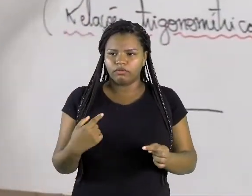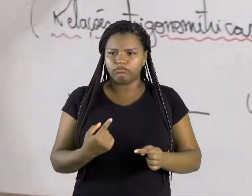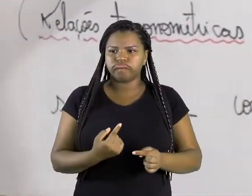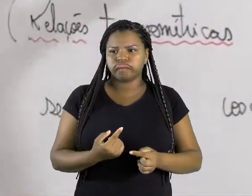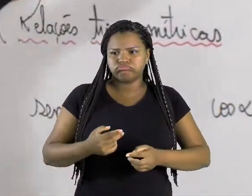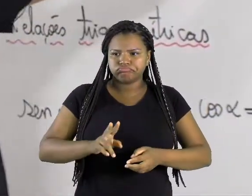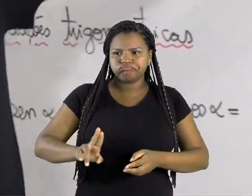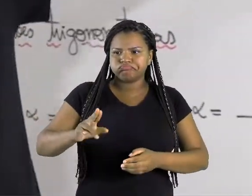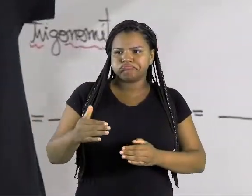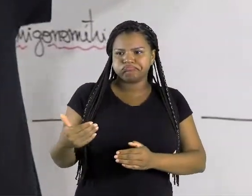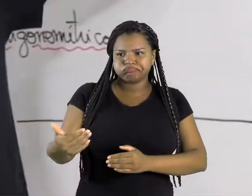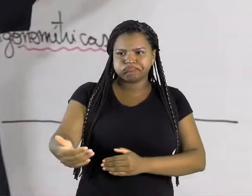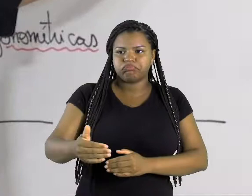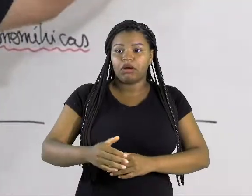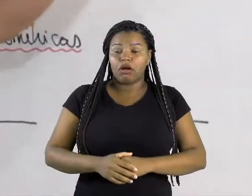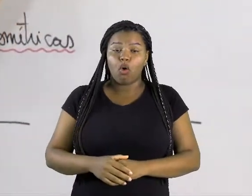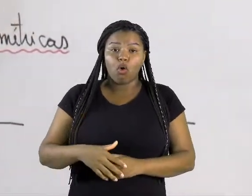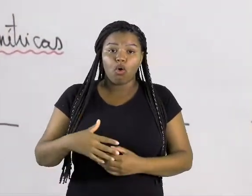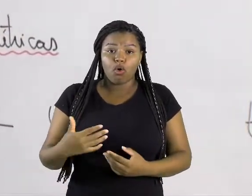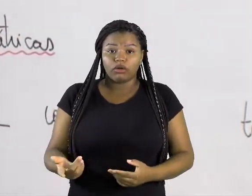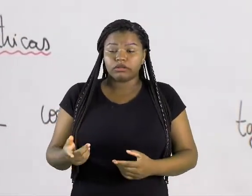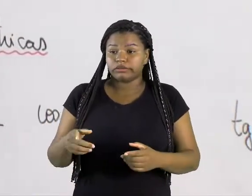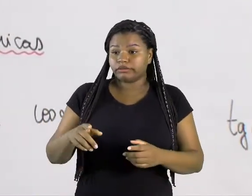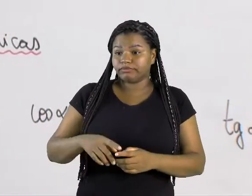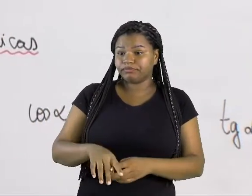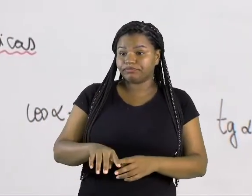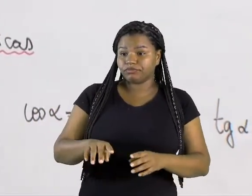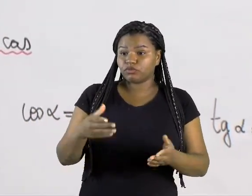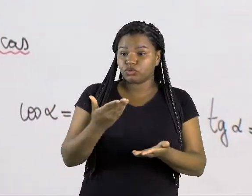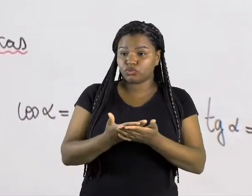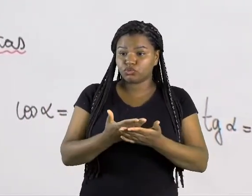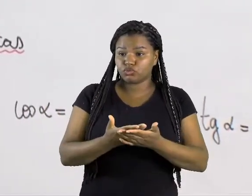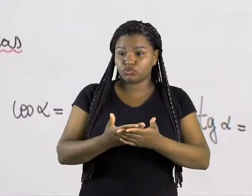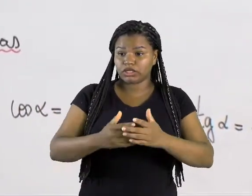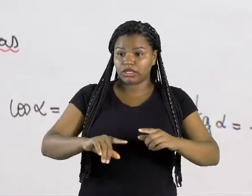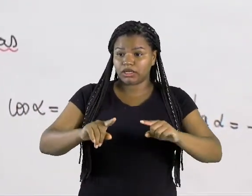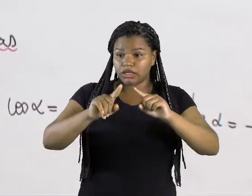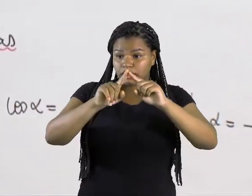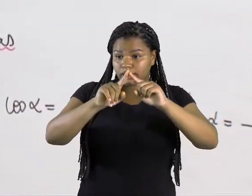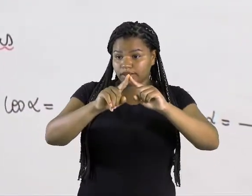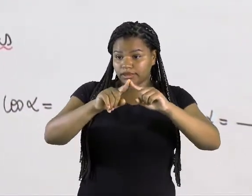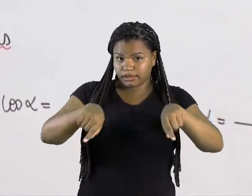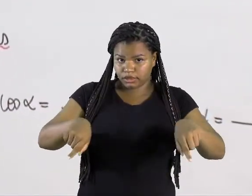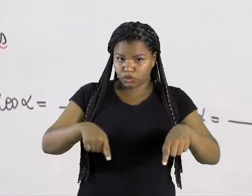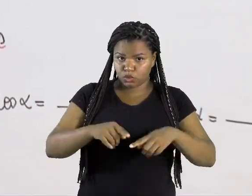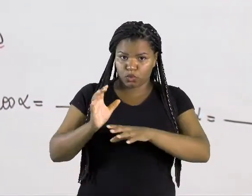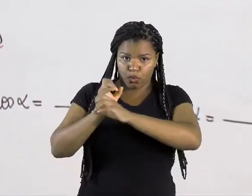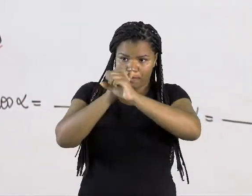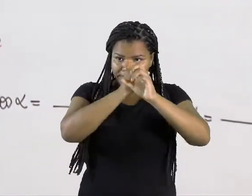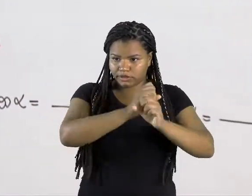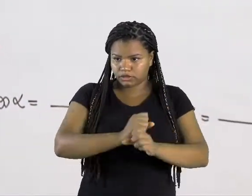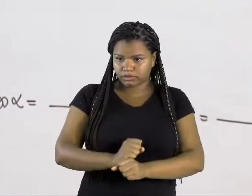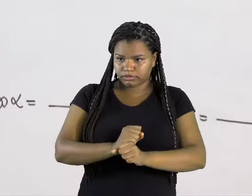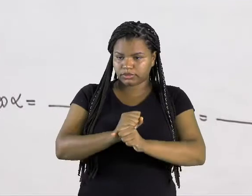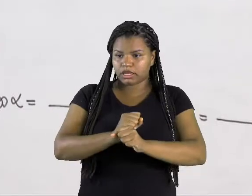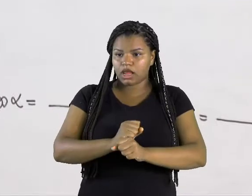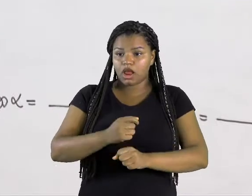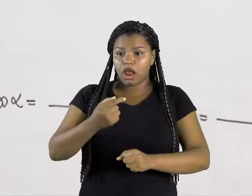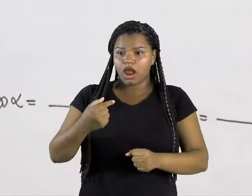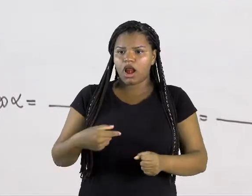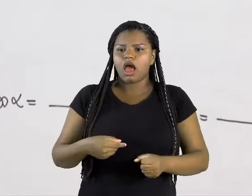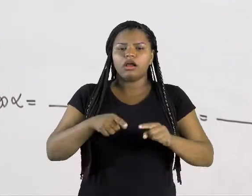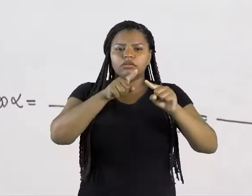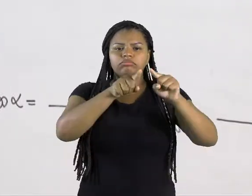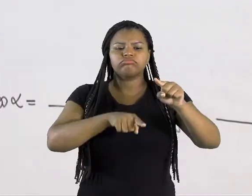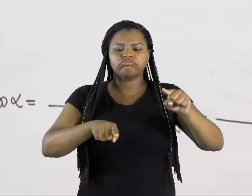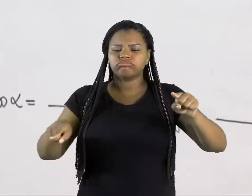de trigonometria no triângulo retângulo, certo? Bom, nós temos o triângulo retângulo. Primeira coisa que vamos fazer é classificar essas retas, dar nomes a elas,